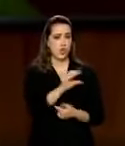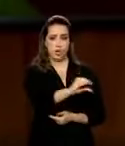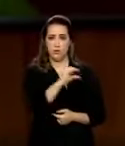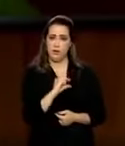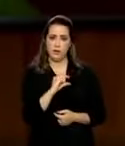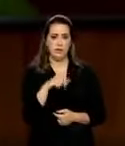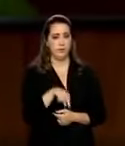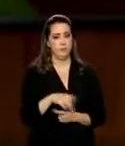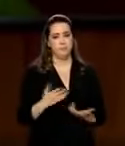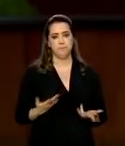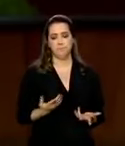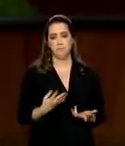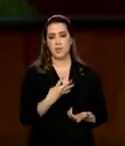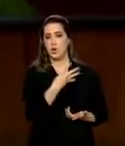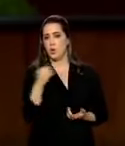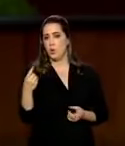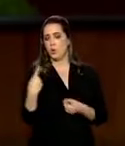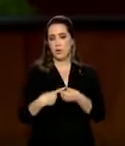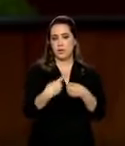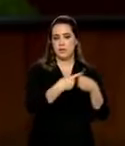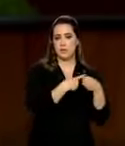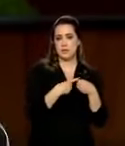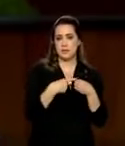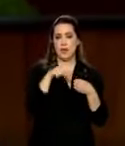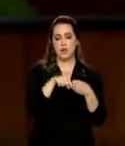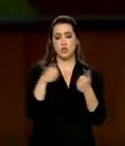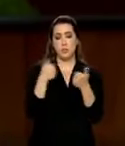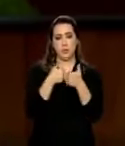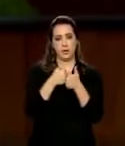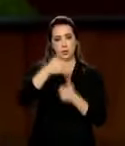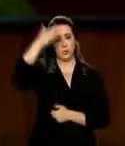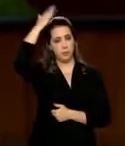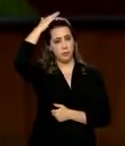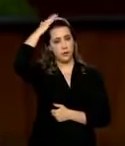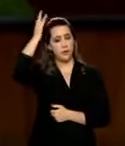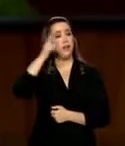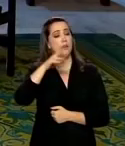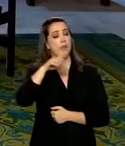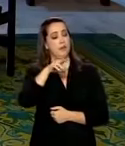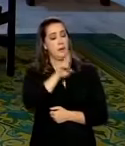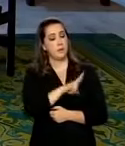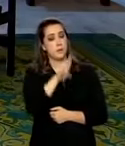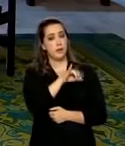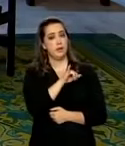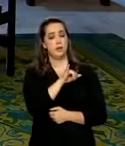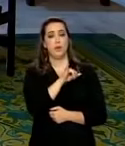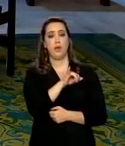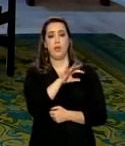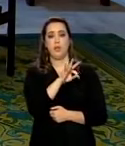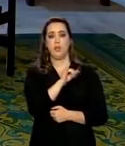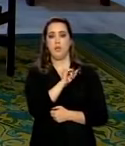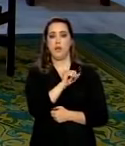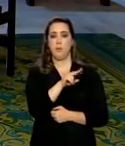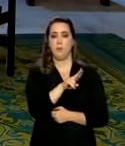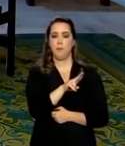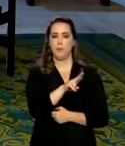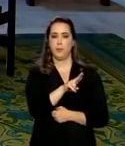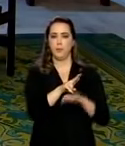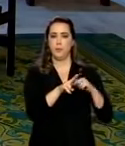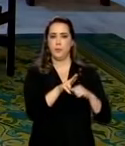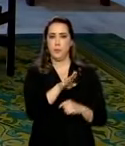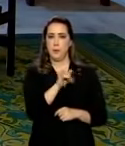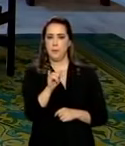Aproximadamente 40 cidades do noroeste do Paraná são atendidas por Itaipu Binacional. Os Correios, tão mal